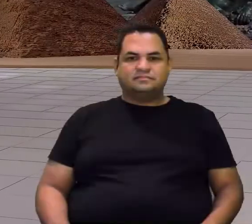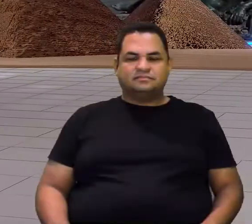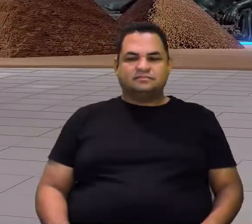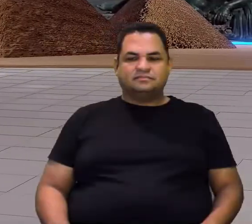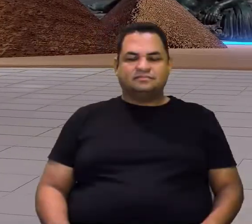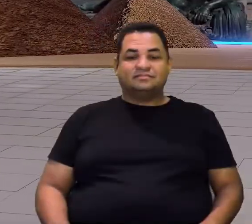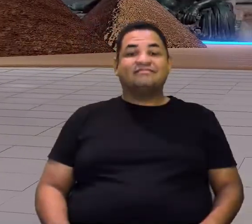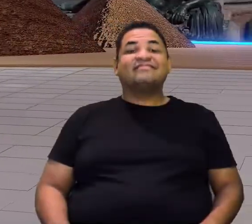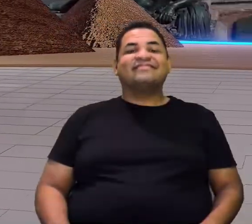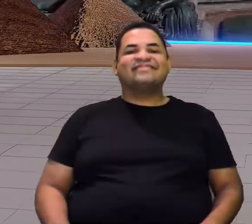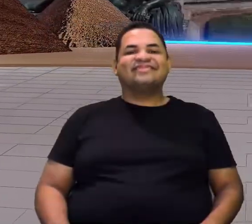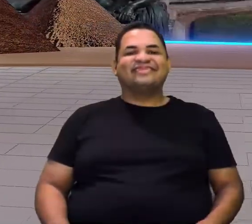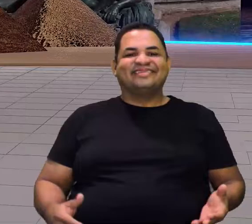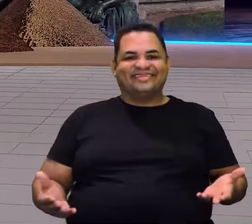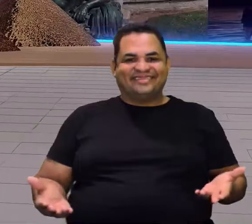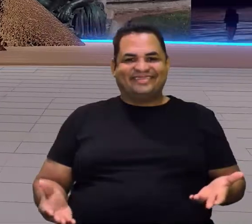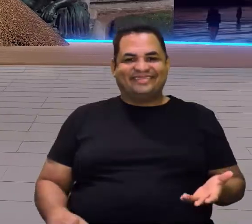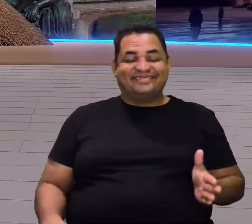Ei,